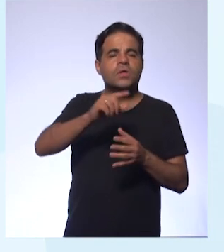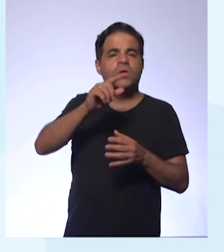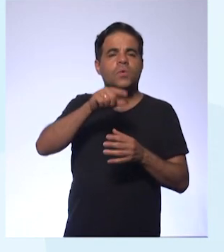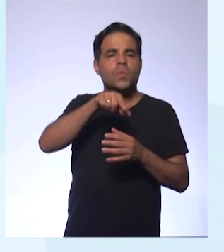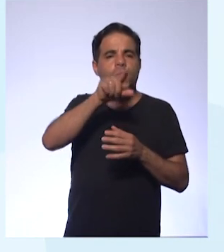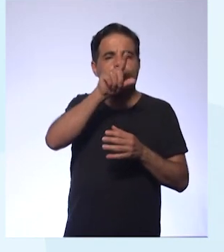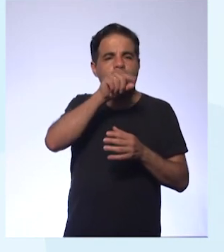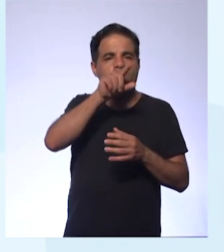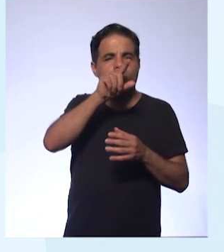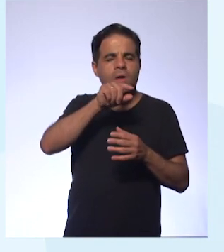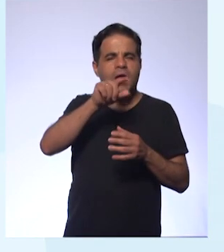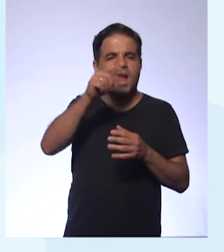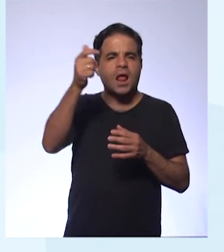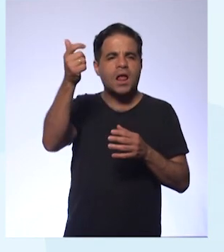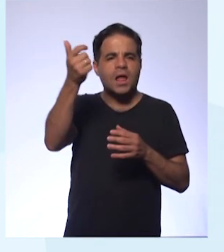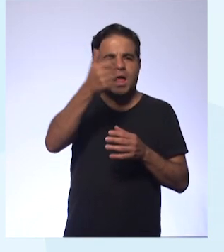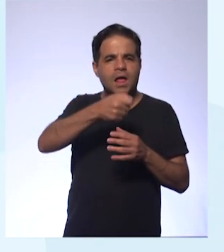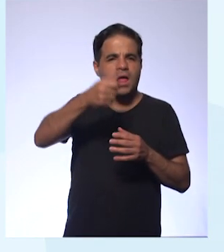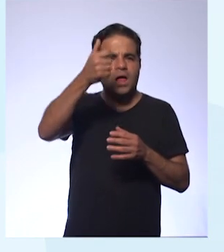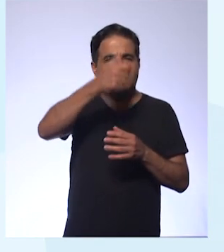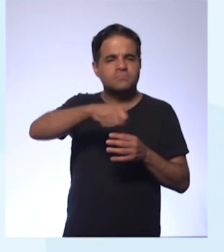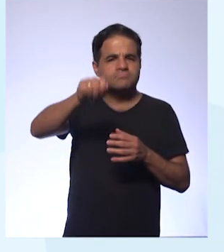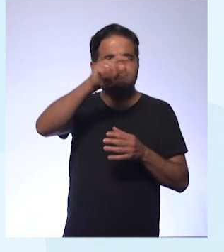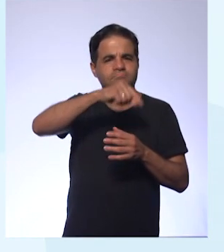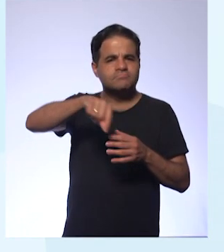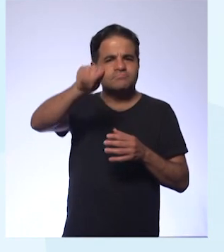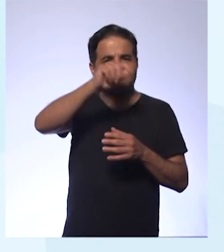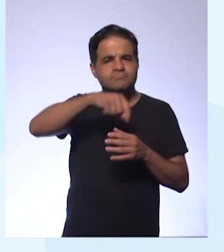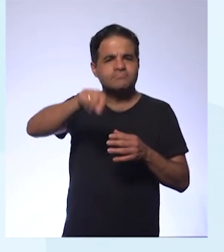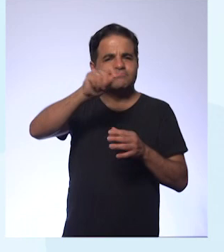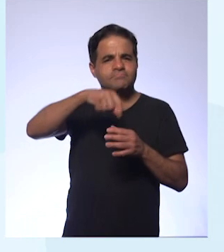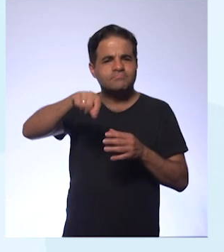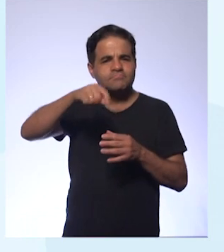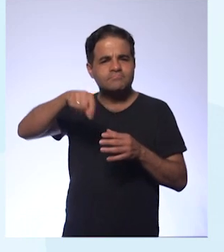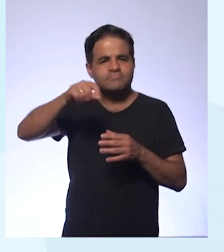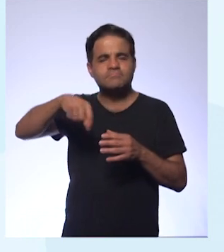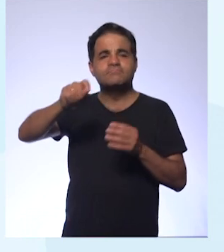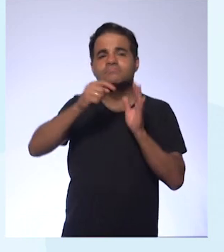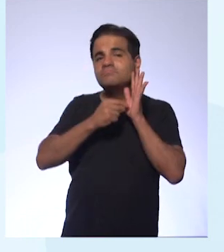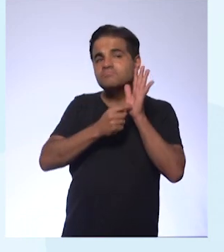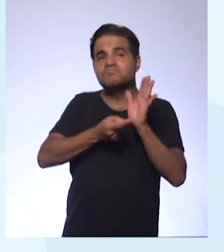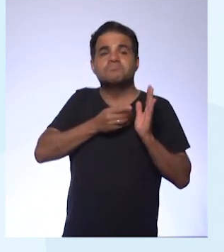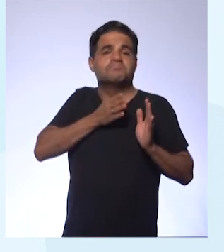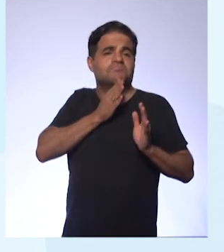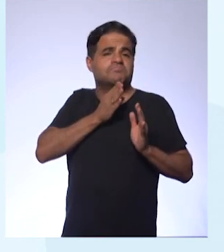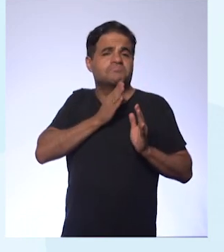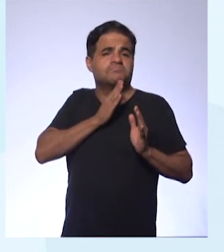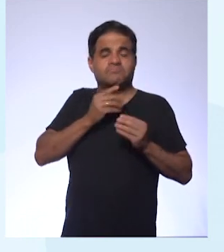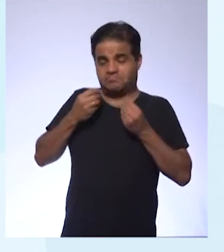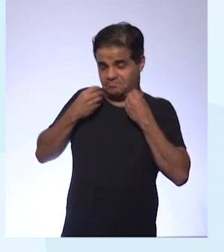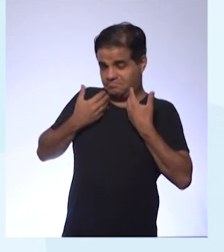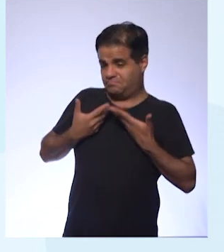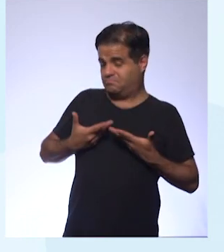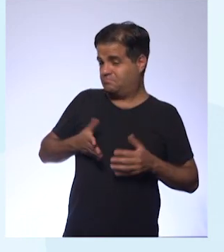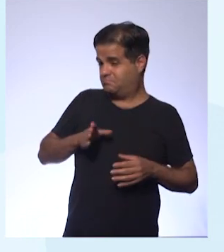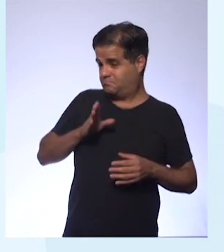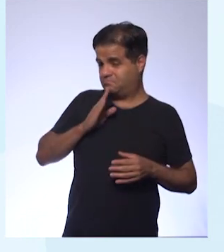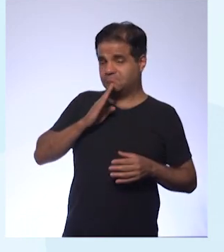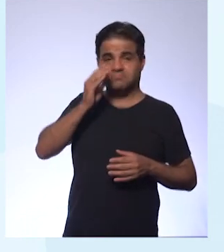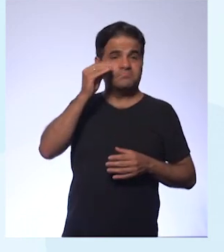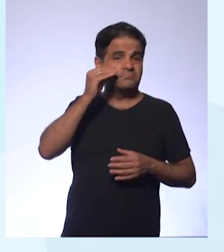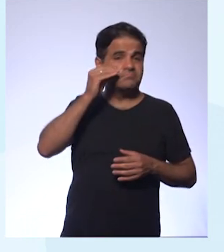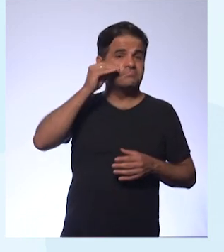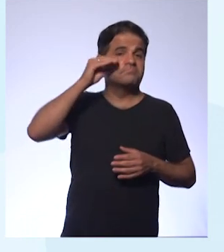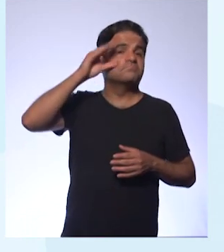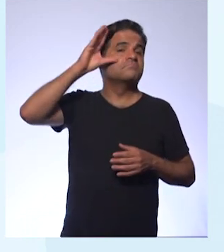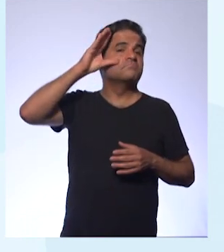Uma caneta bico de pena, demonstrando aí signos do conhecimento, como quem diz, o conhecimento